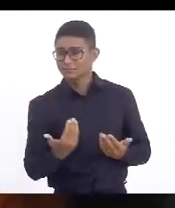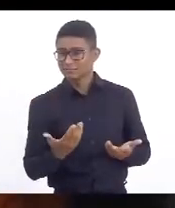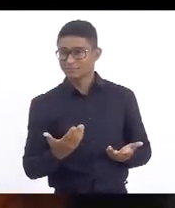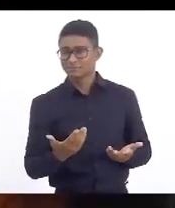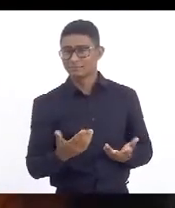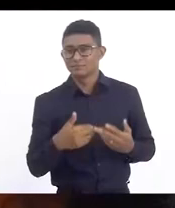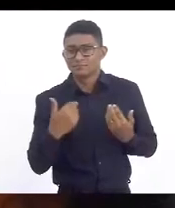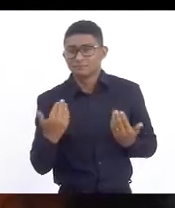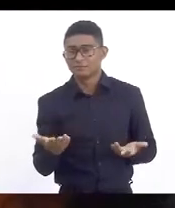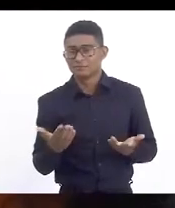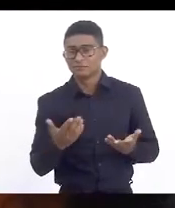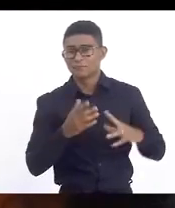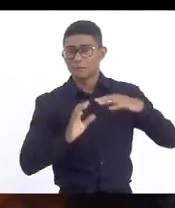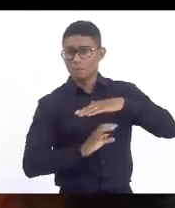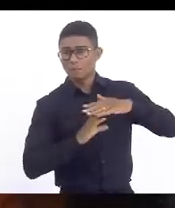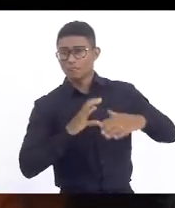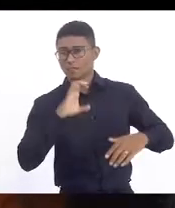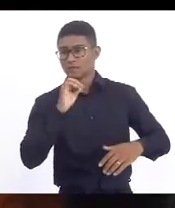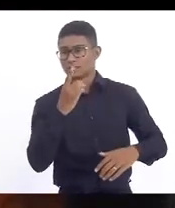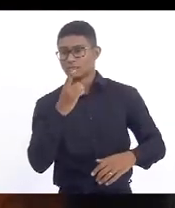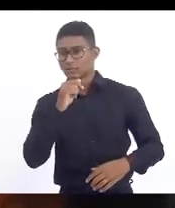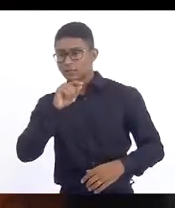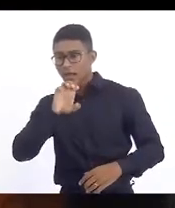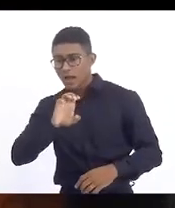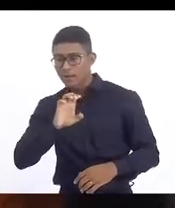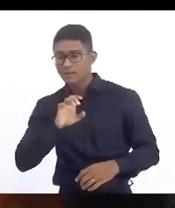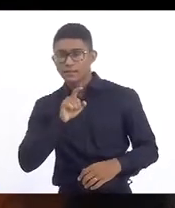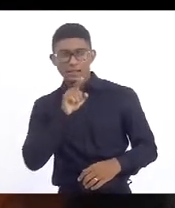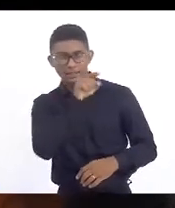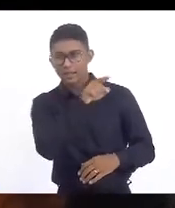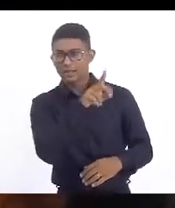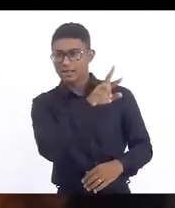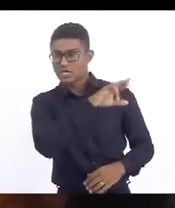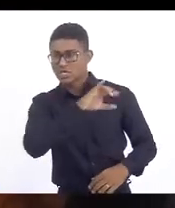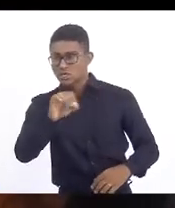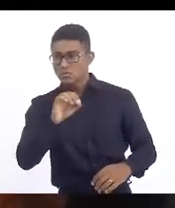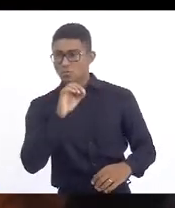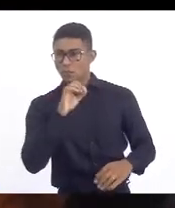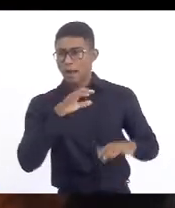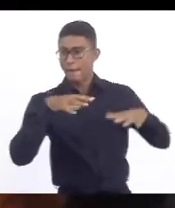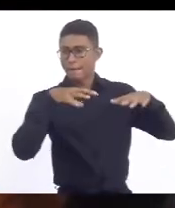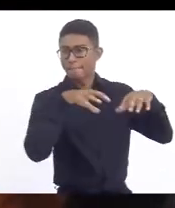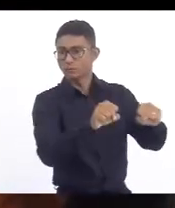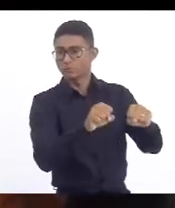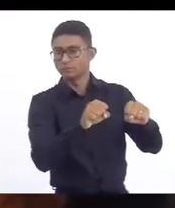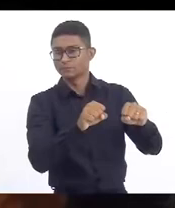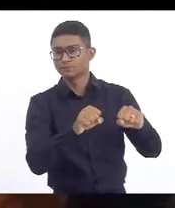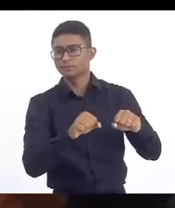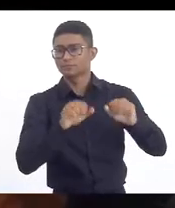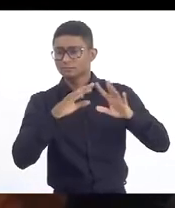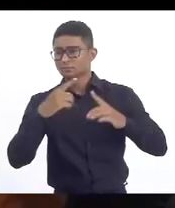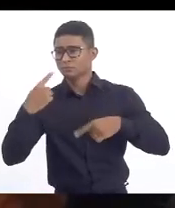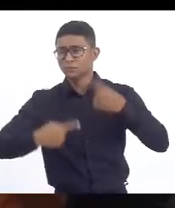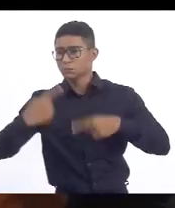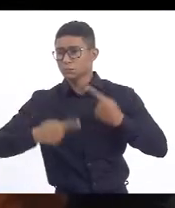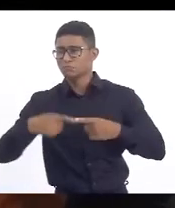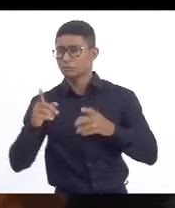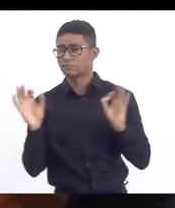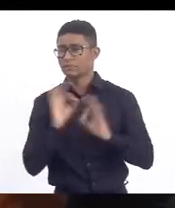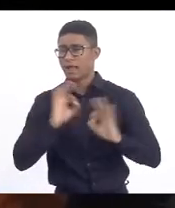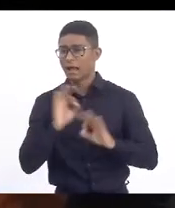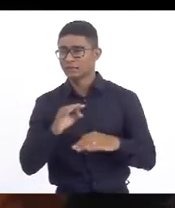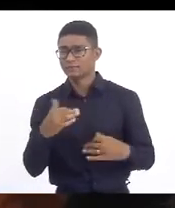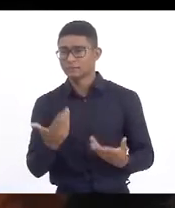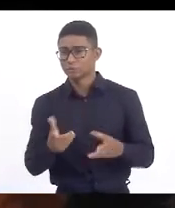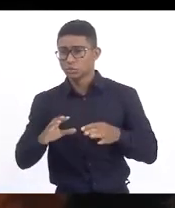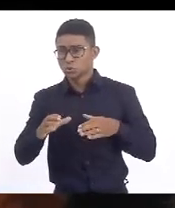se apropriou do rio, não discute muitas das coisas com o próprio comitê, diga-se passagem, foi excluído agora da Câmara